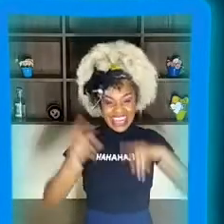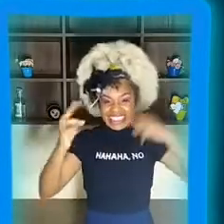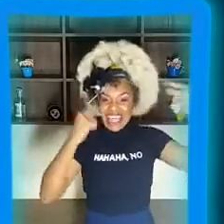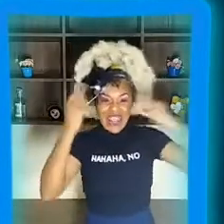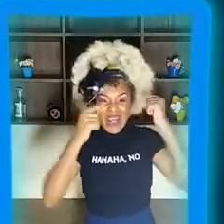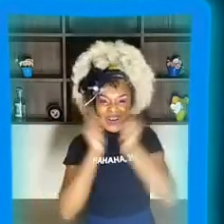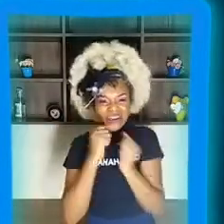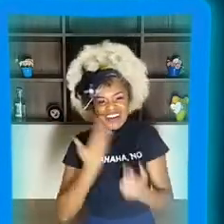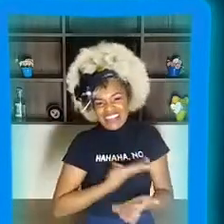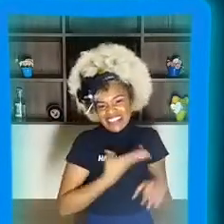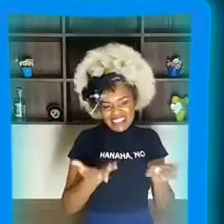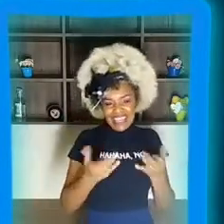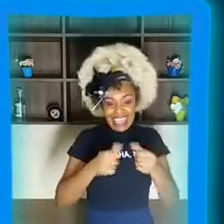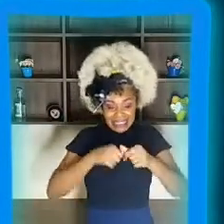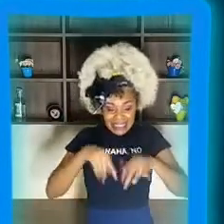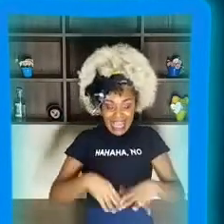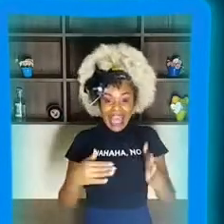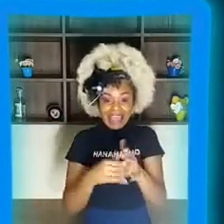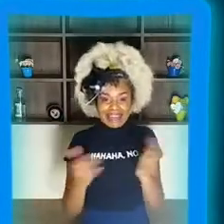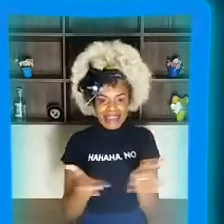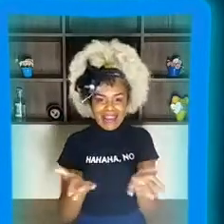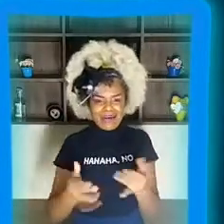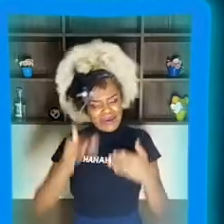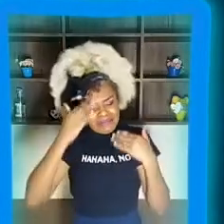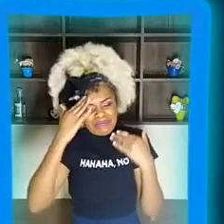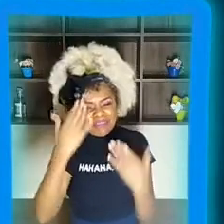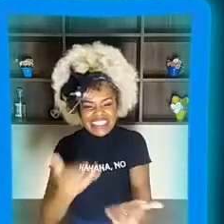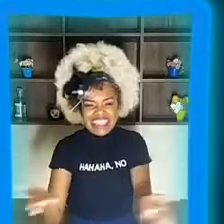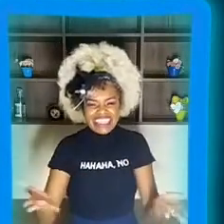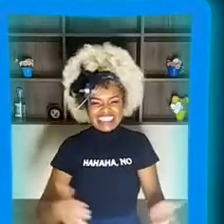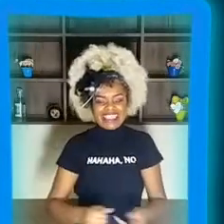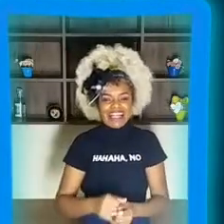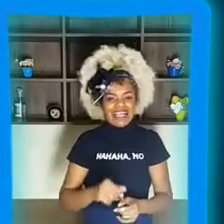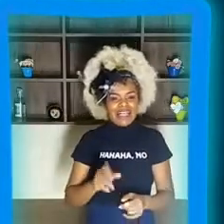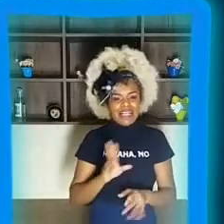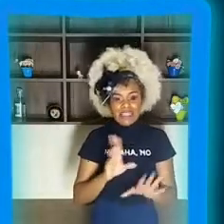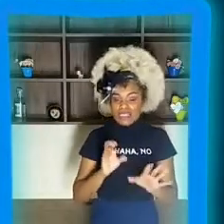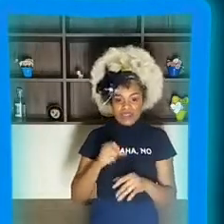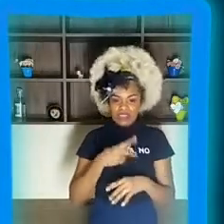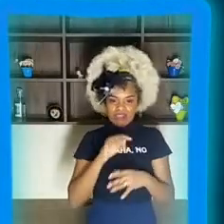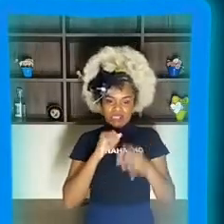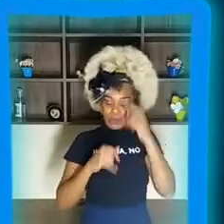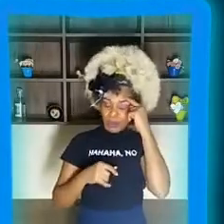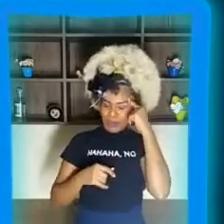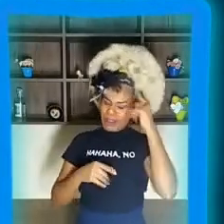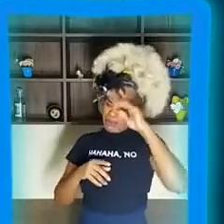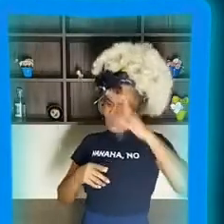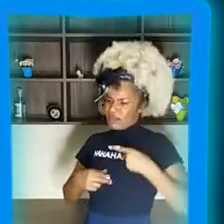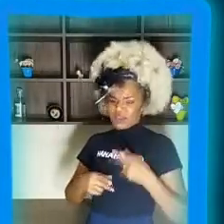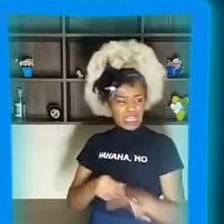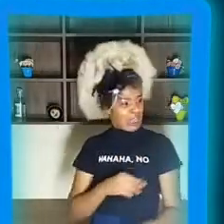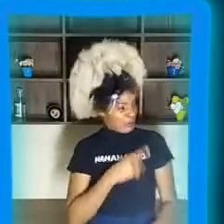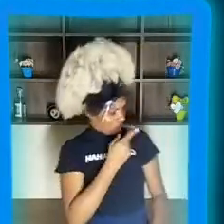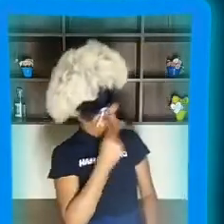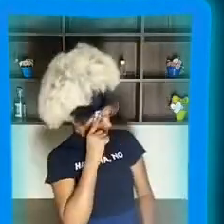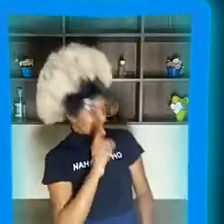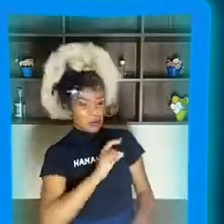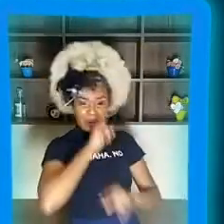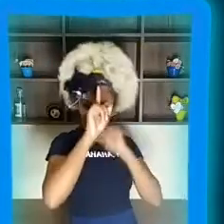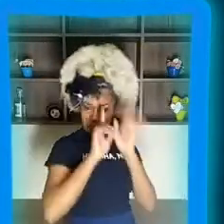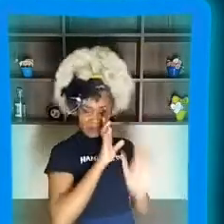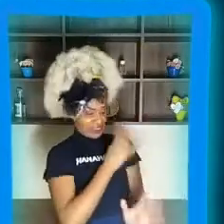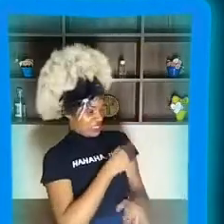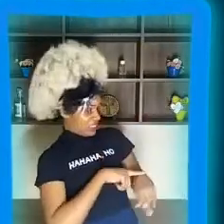com a gente, né? Tá aqui até agora. É verdade. É, isso não tava no script, foi da minha cabeça. Nossa, que pessoa improviseira.